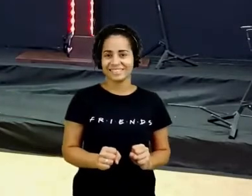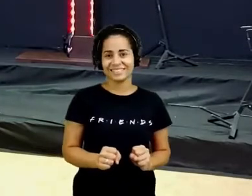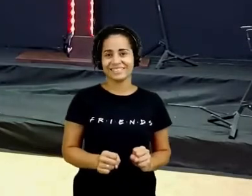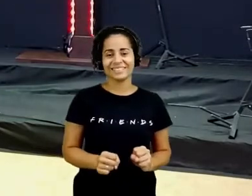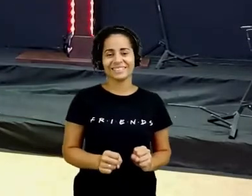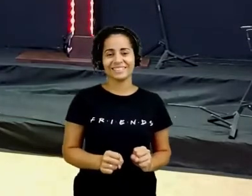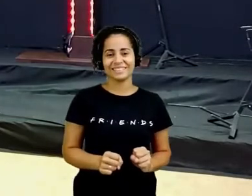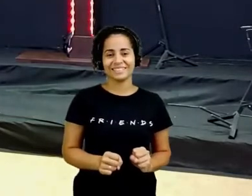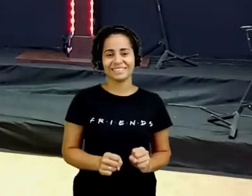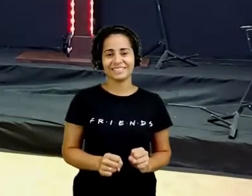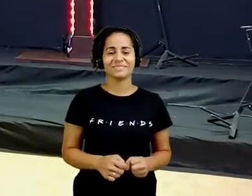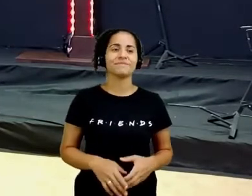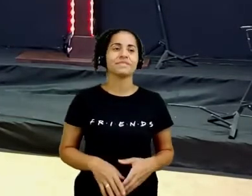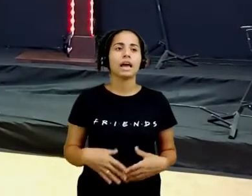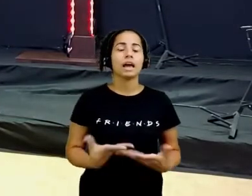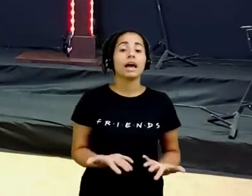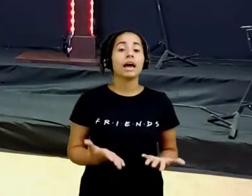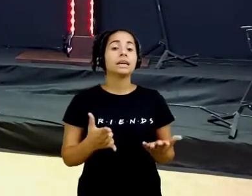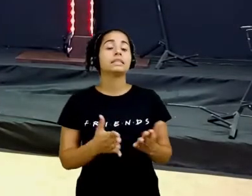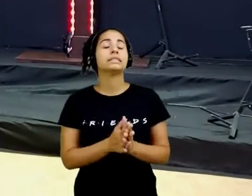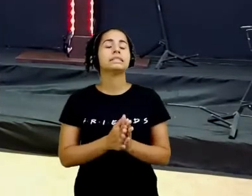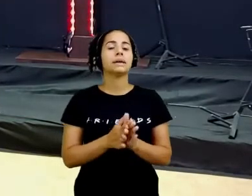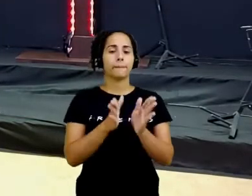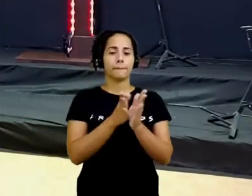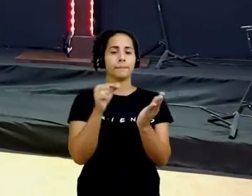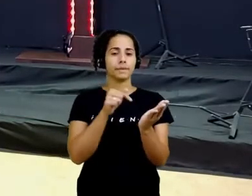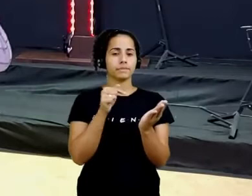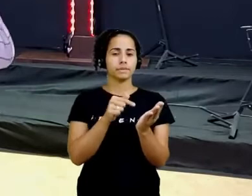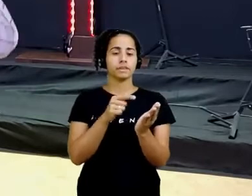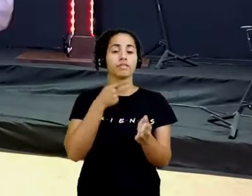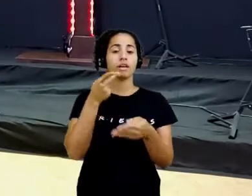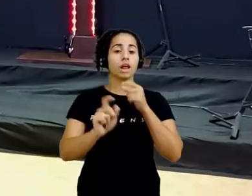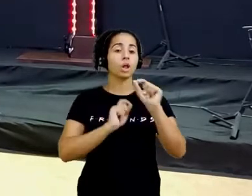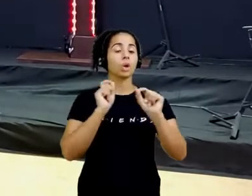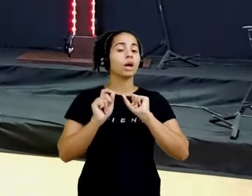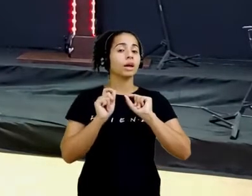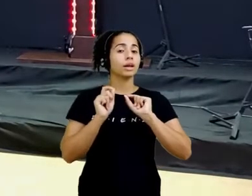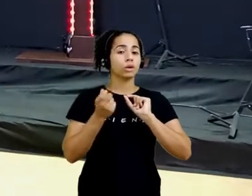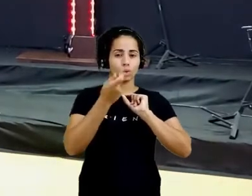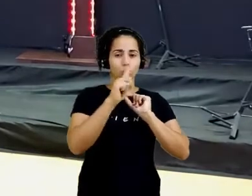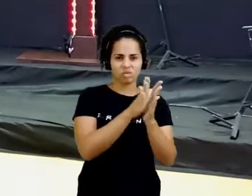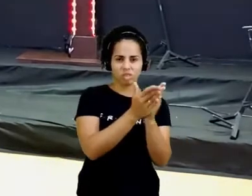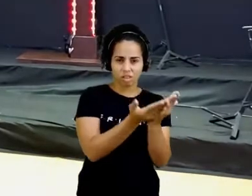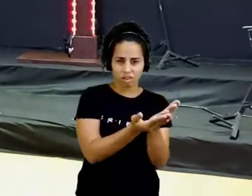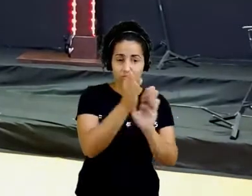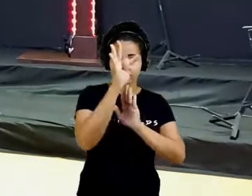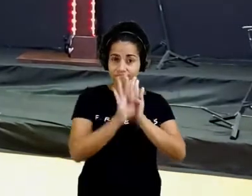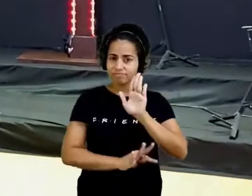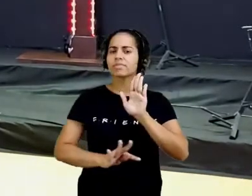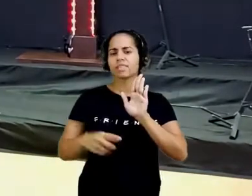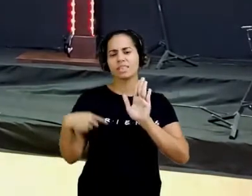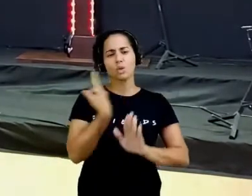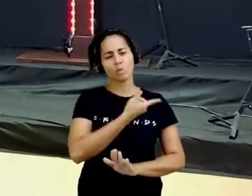temos. Em 2 Samuel 24, do 1 ao 14, um texto que muitos